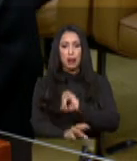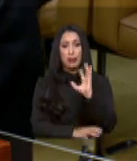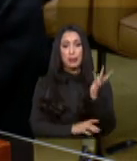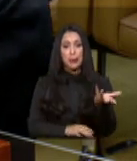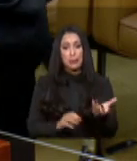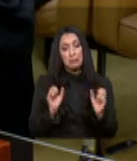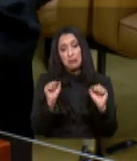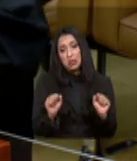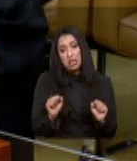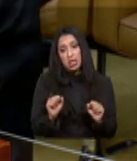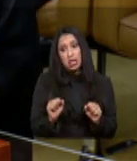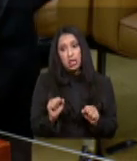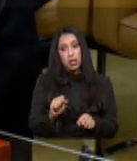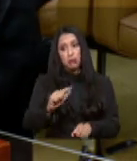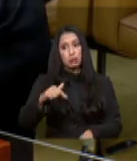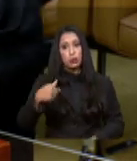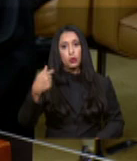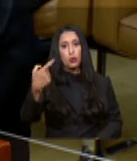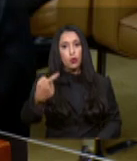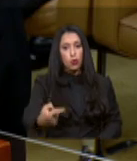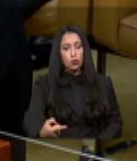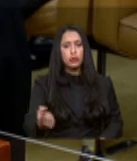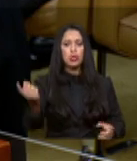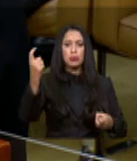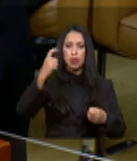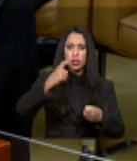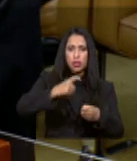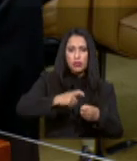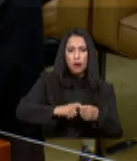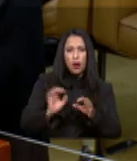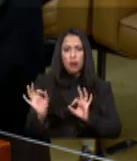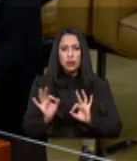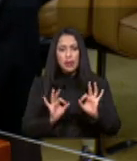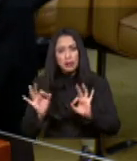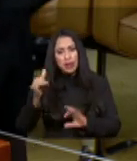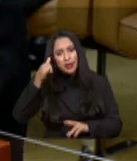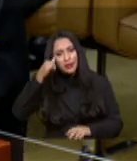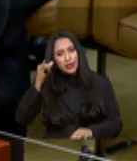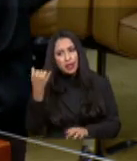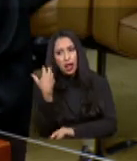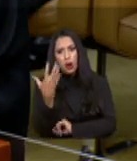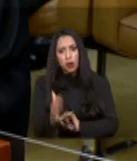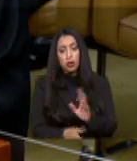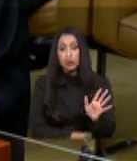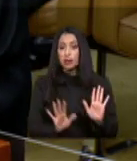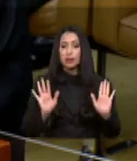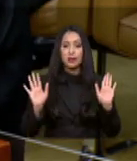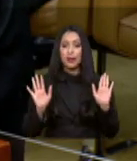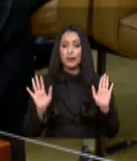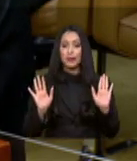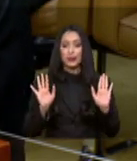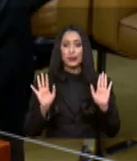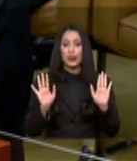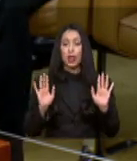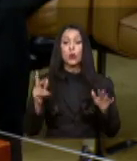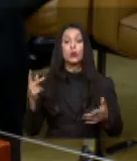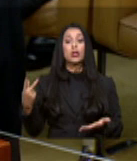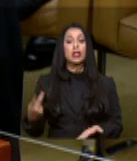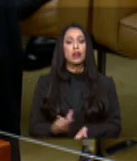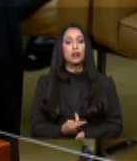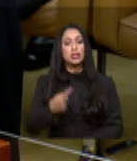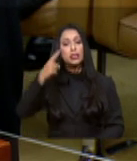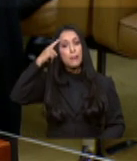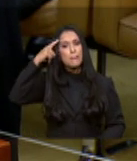para o ano seguinte, vamos passar as eleições e retomar o plano de prevenção e combate ao desmatamento no ano seguinte. Não foi esse o comando. O comando